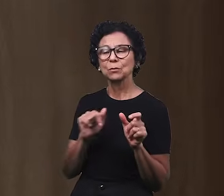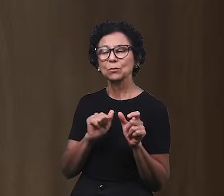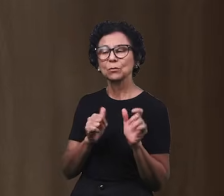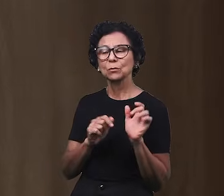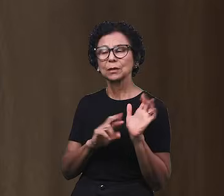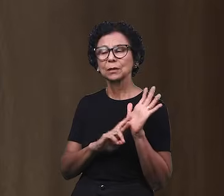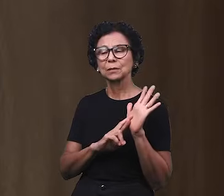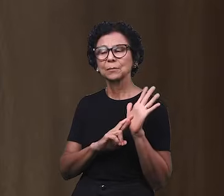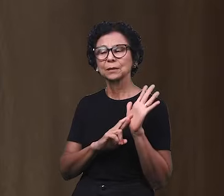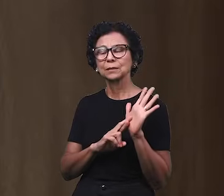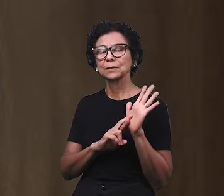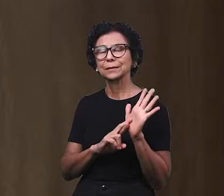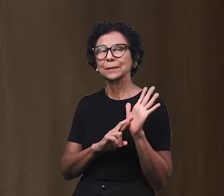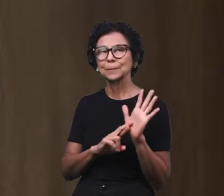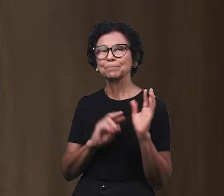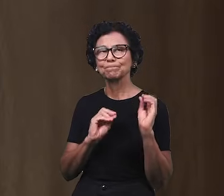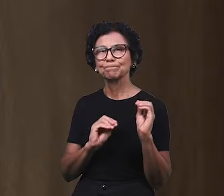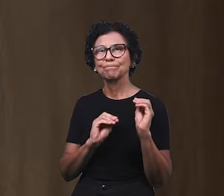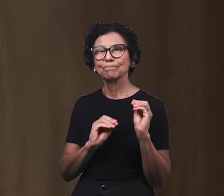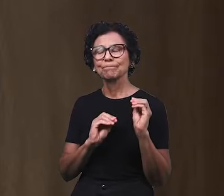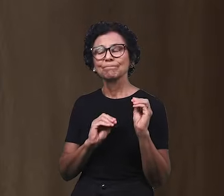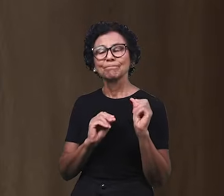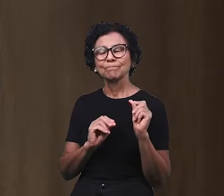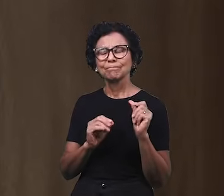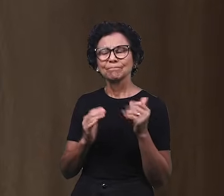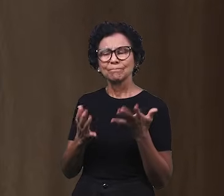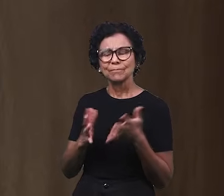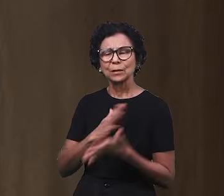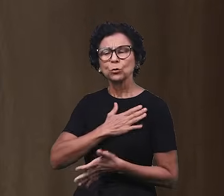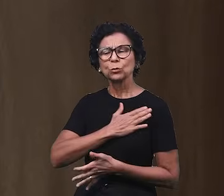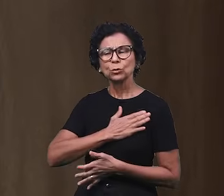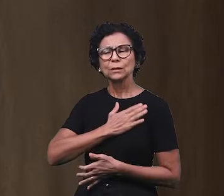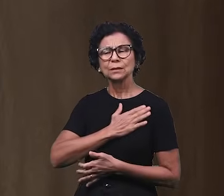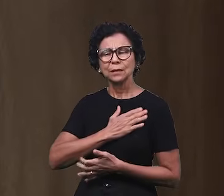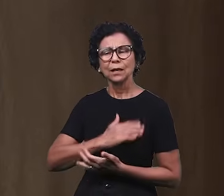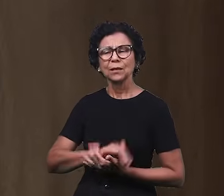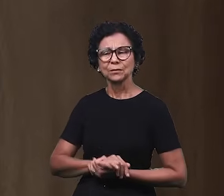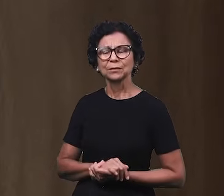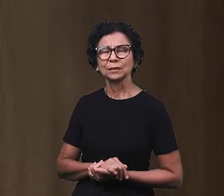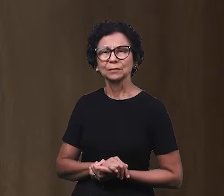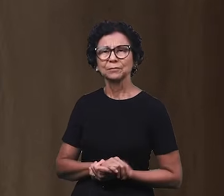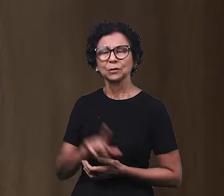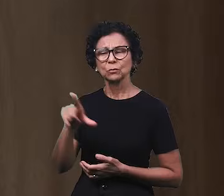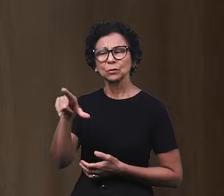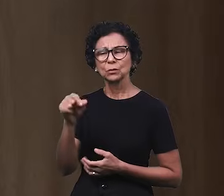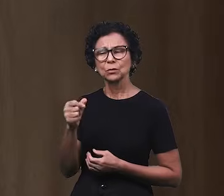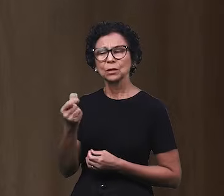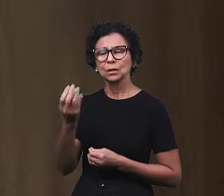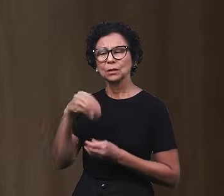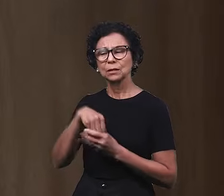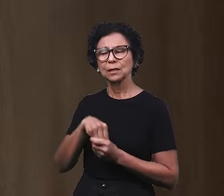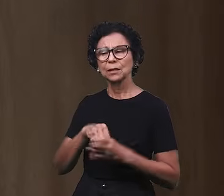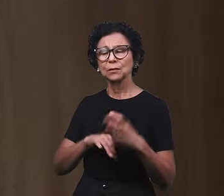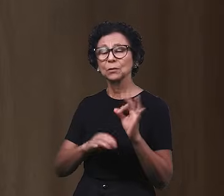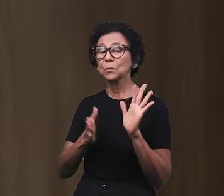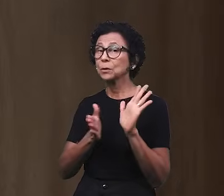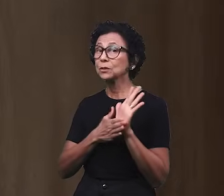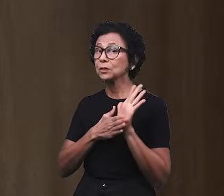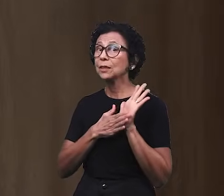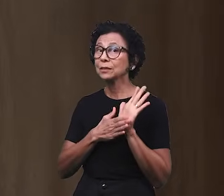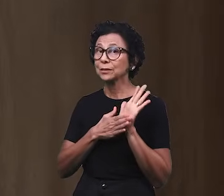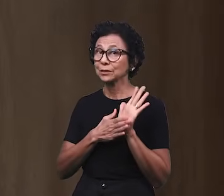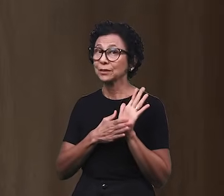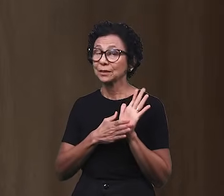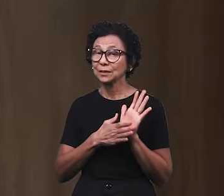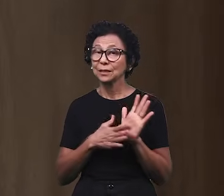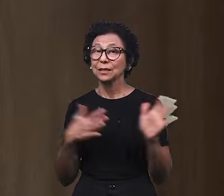uma representação muito bonita para o seu projeto. Isto. E as igrejas até